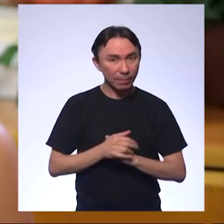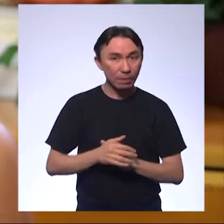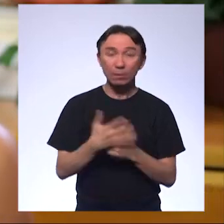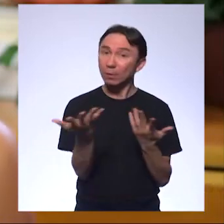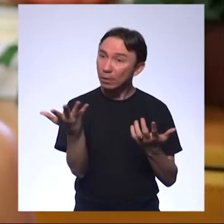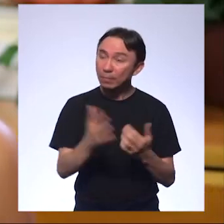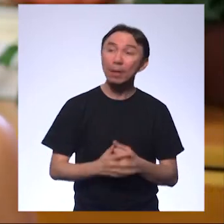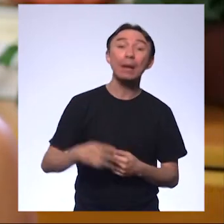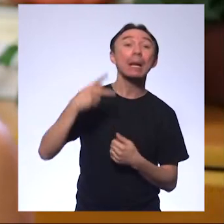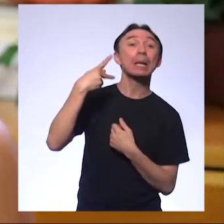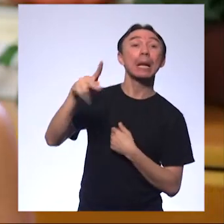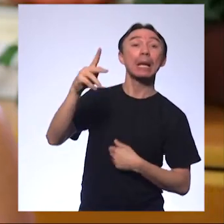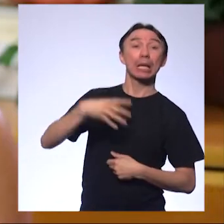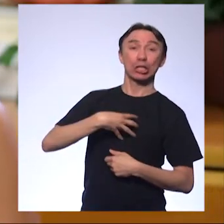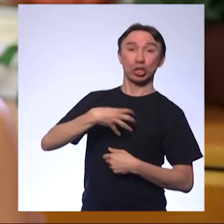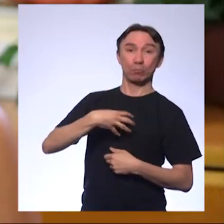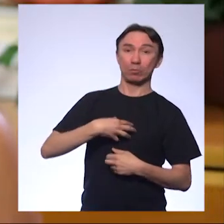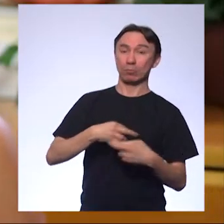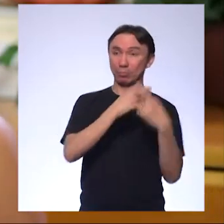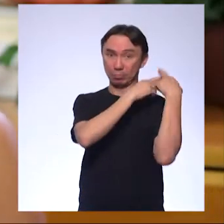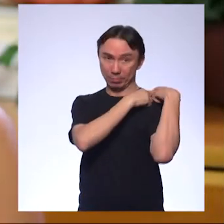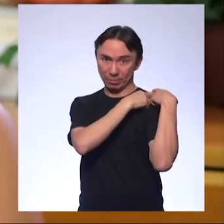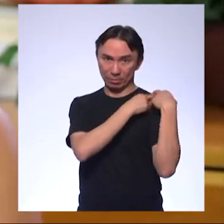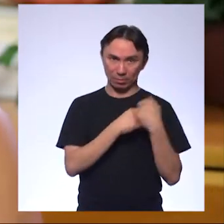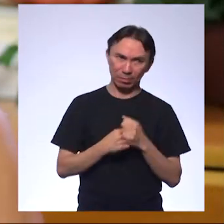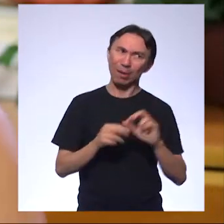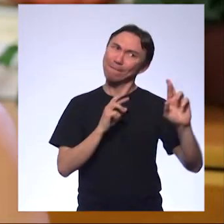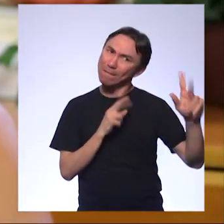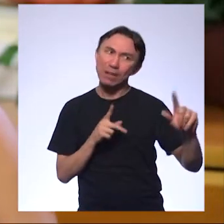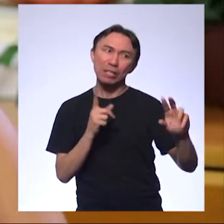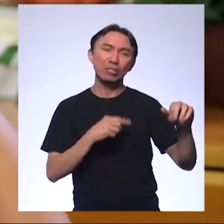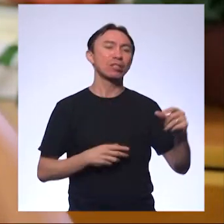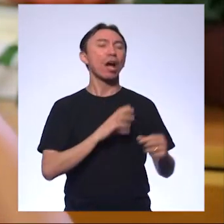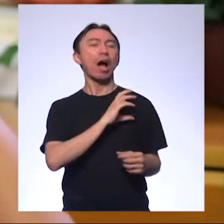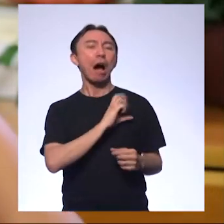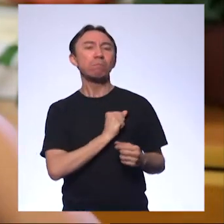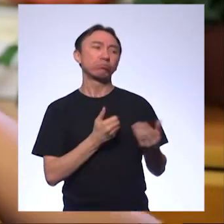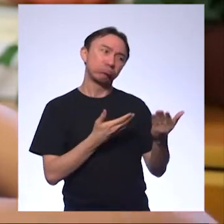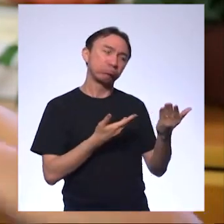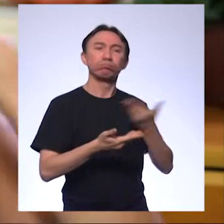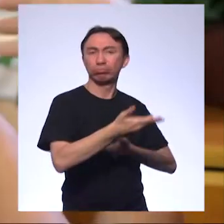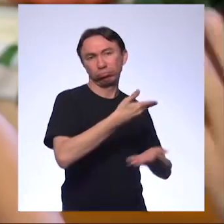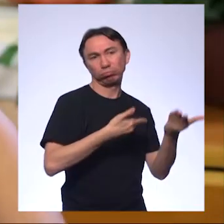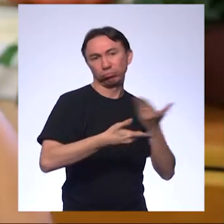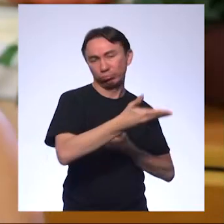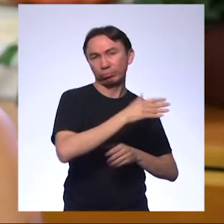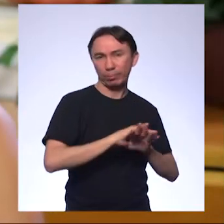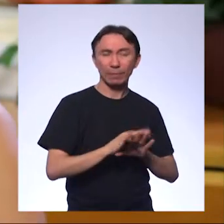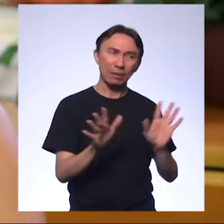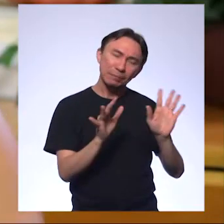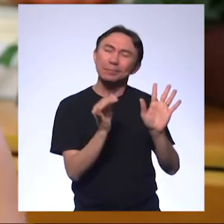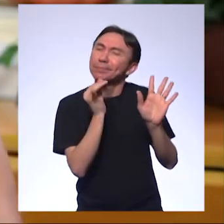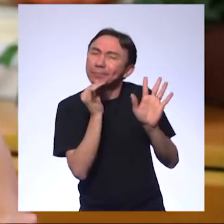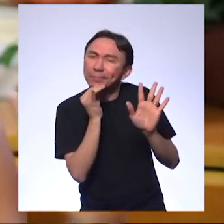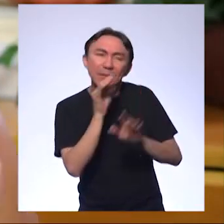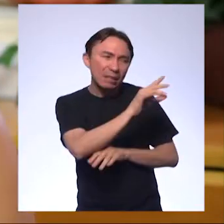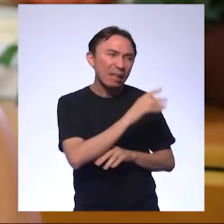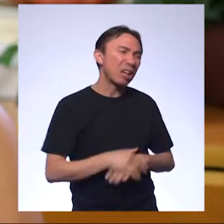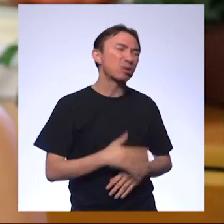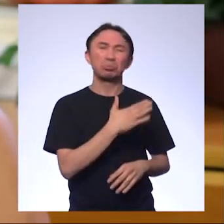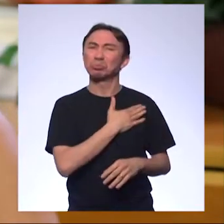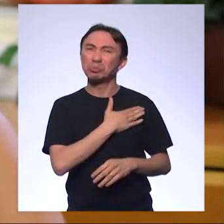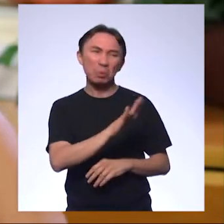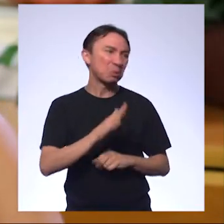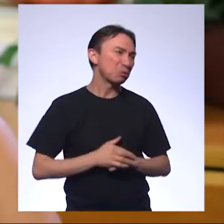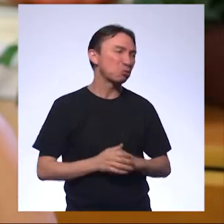é a mesma coisa que reciprocidade amorosa. Tá tudo bem se você não gosta daquela pessoa, se você não quer estar com aquela pessoa, se você